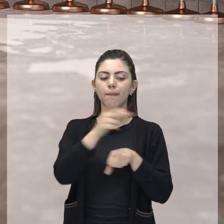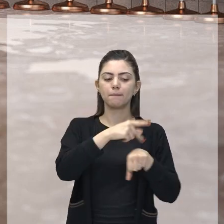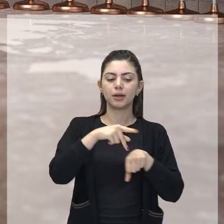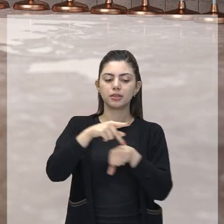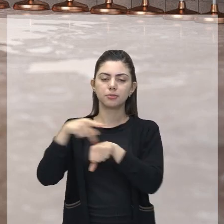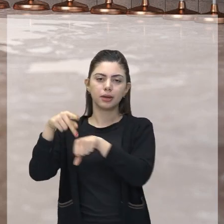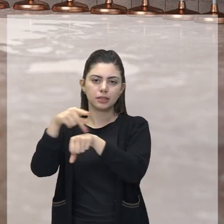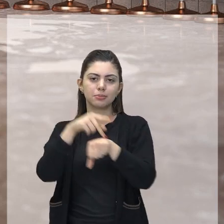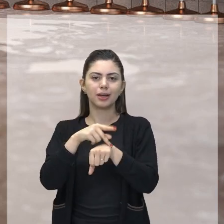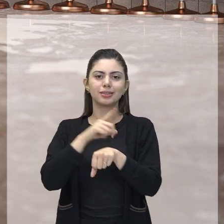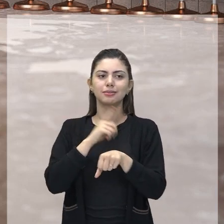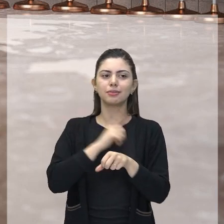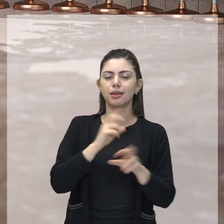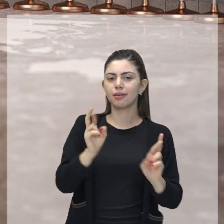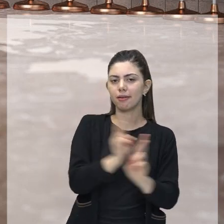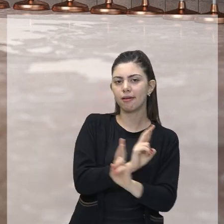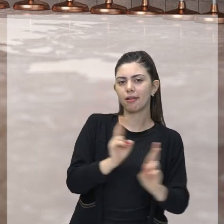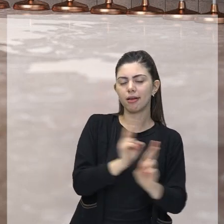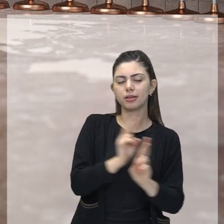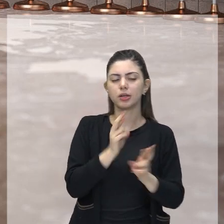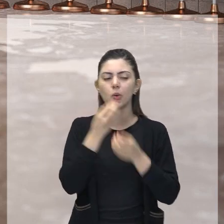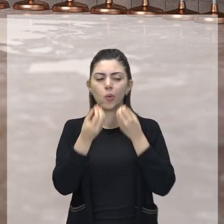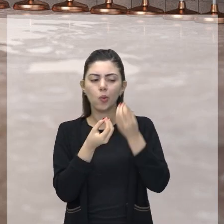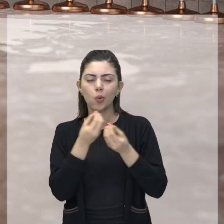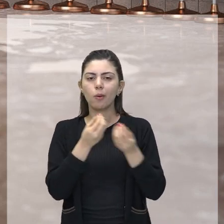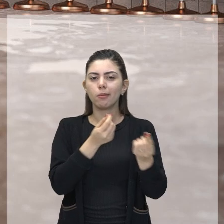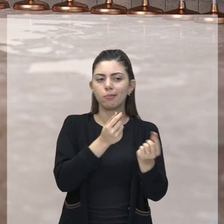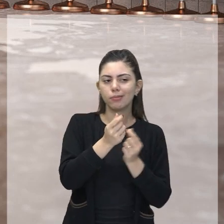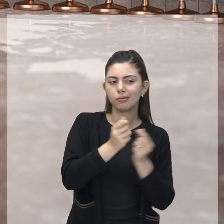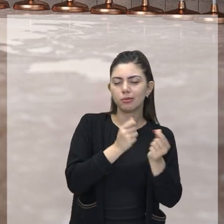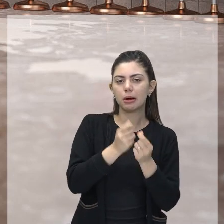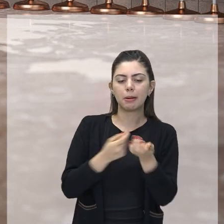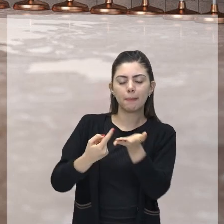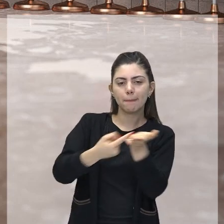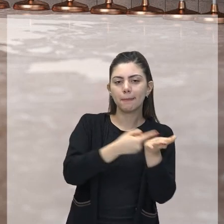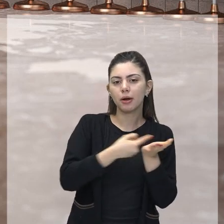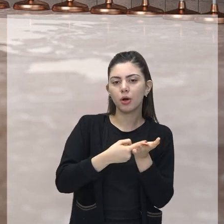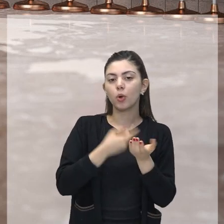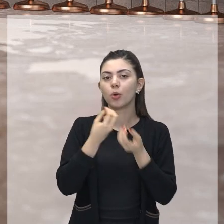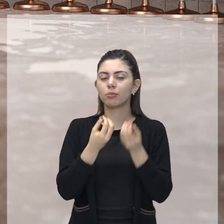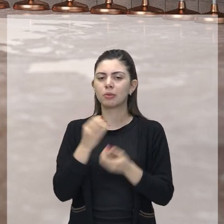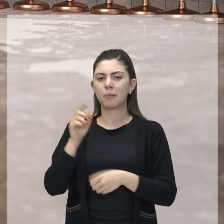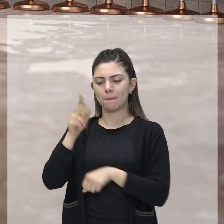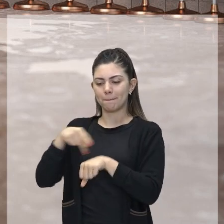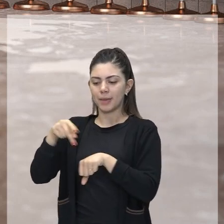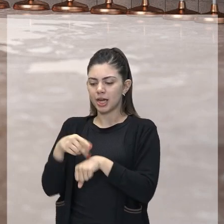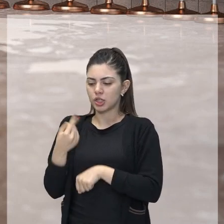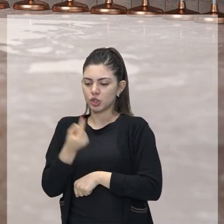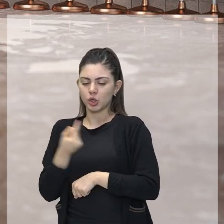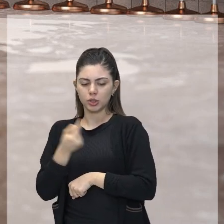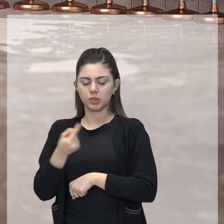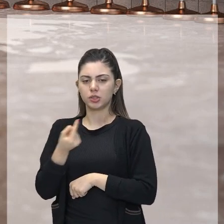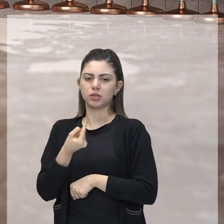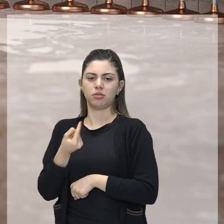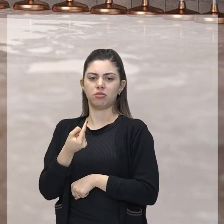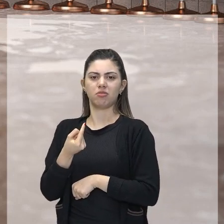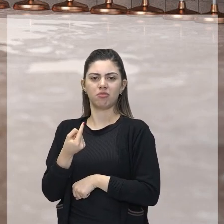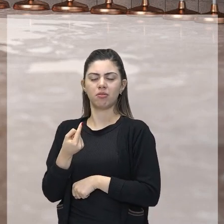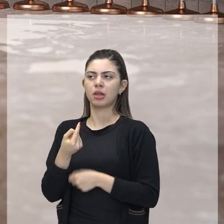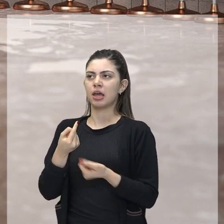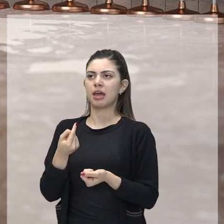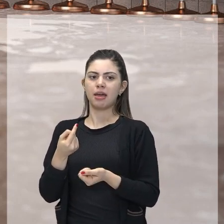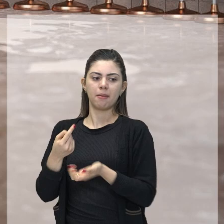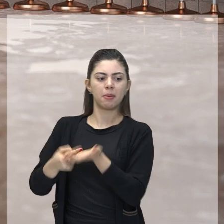As negociações entre os países. Os países não podem ficar sozinhos, isolados. O governante de um país, ele